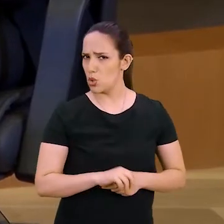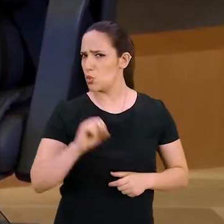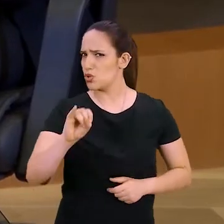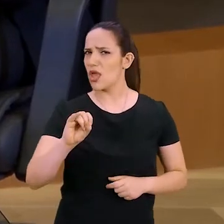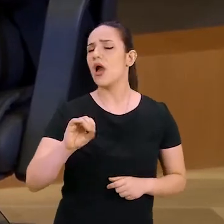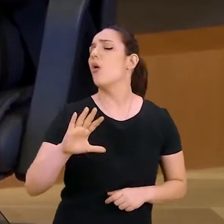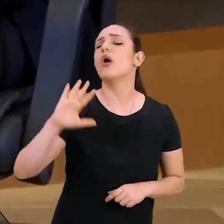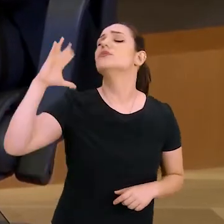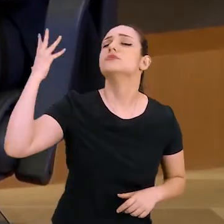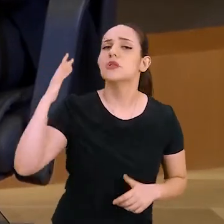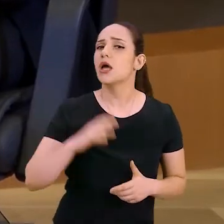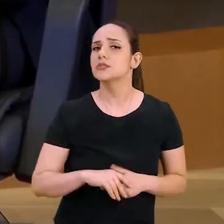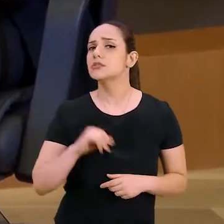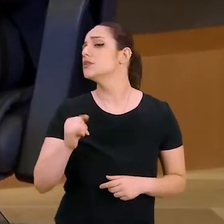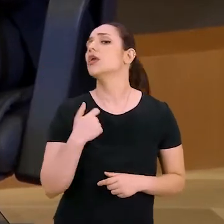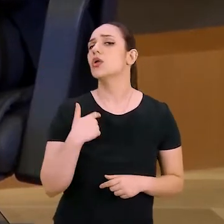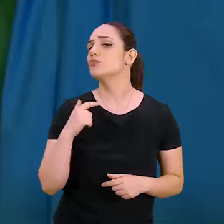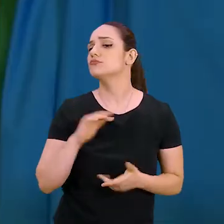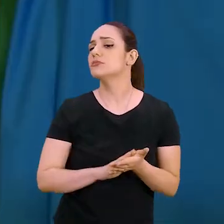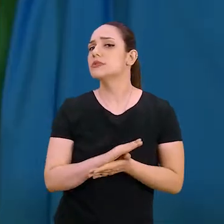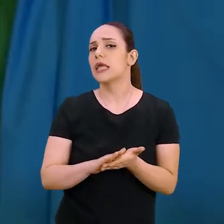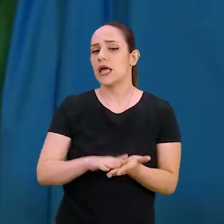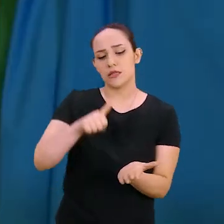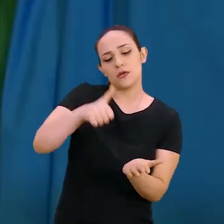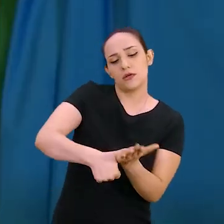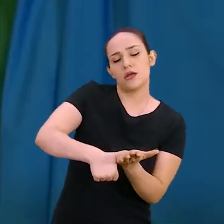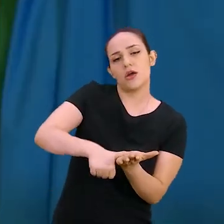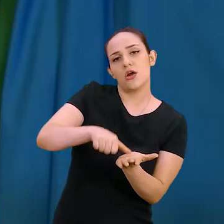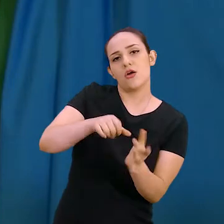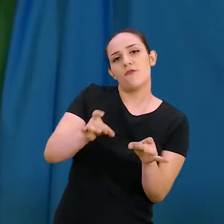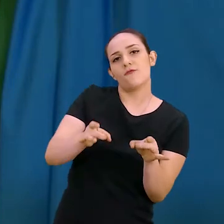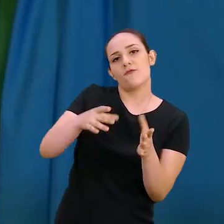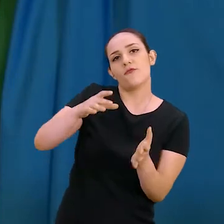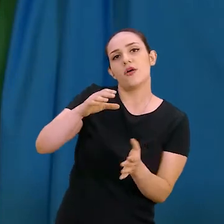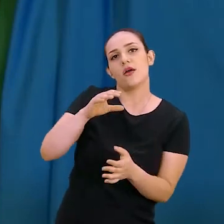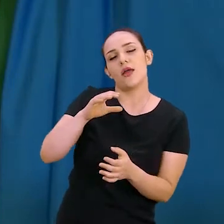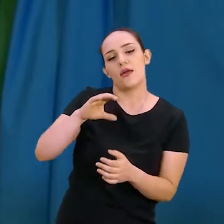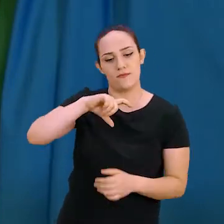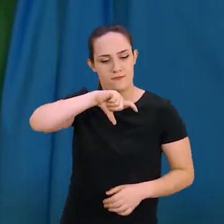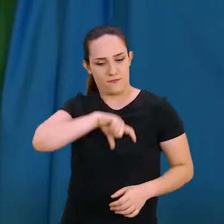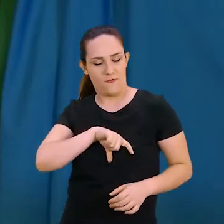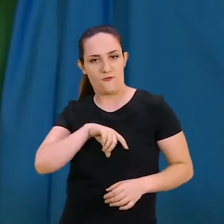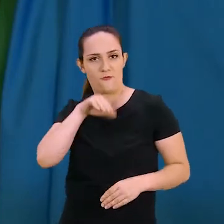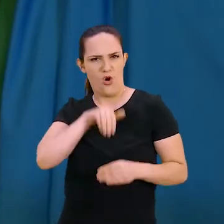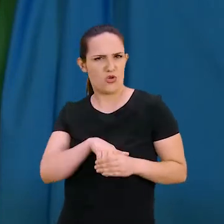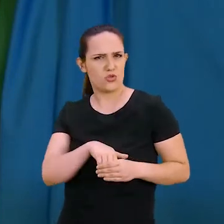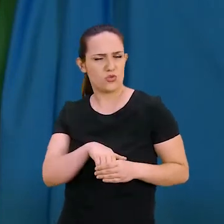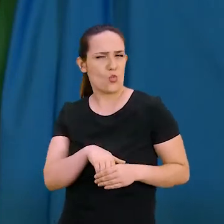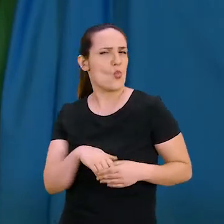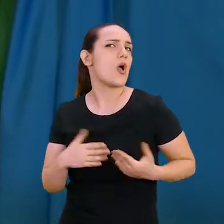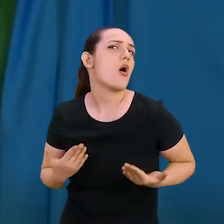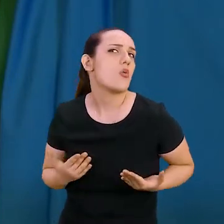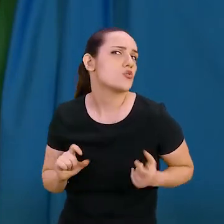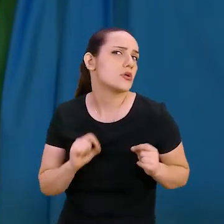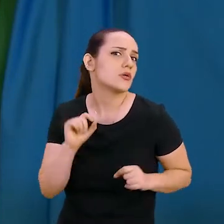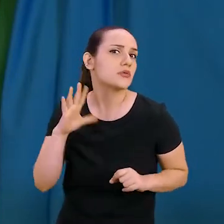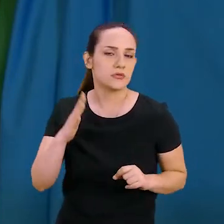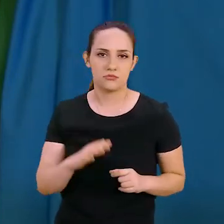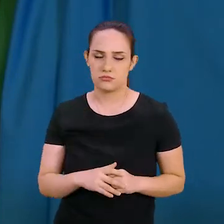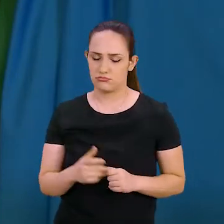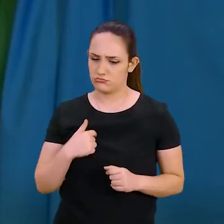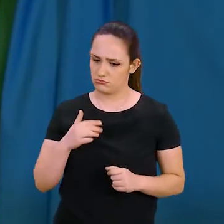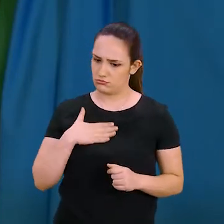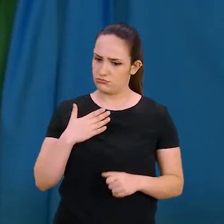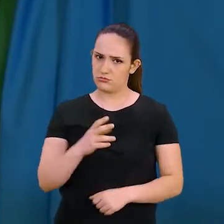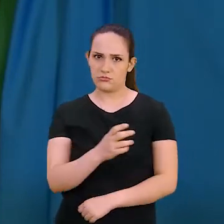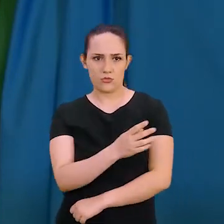o que acontece se você não tirar o seu título de eleitor com 18 anos. Então, a qualidade das perguntas foram surpreendentes para